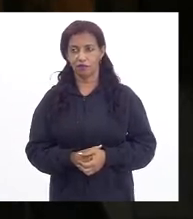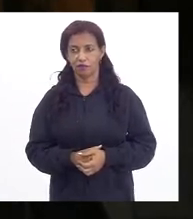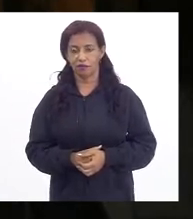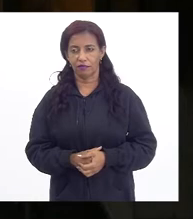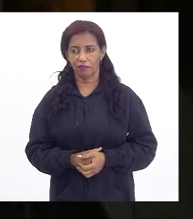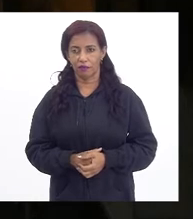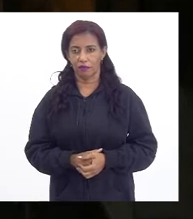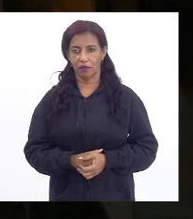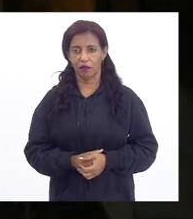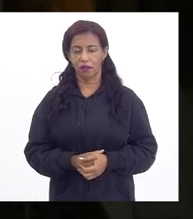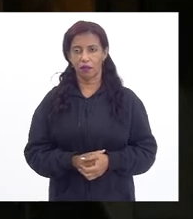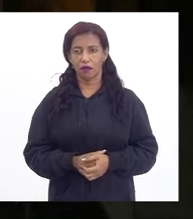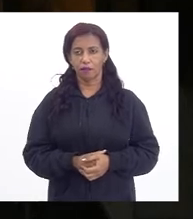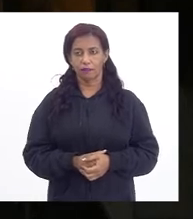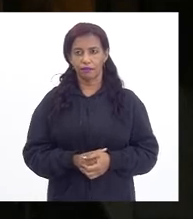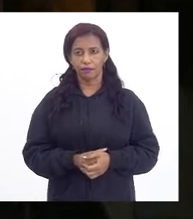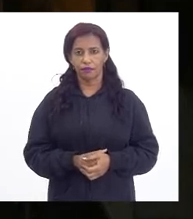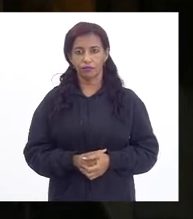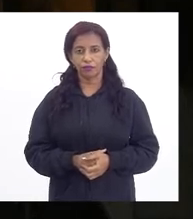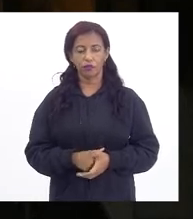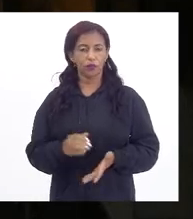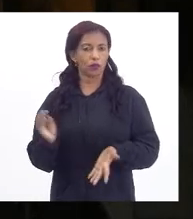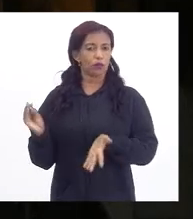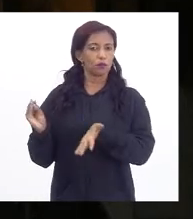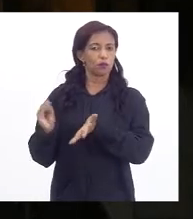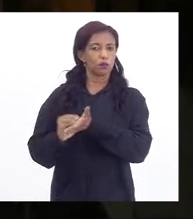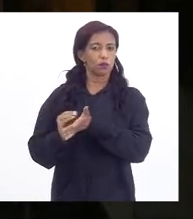sob o deflator,